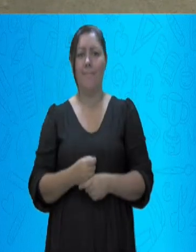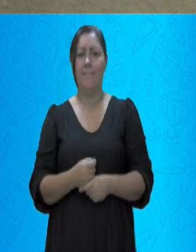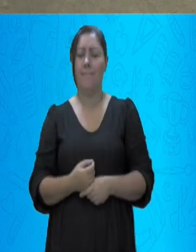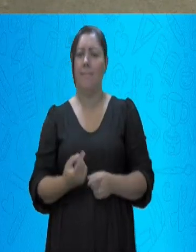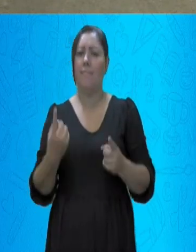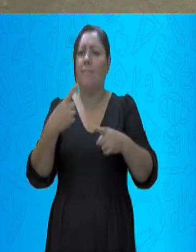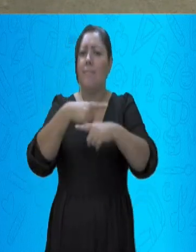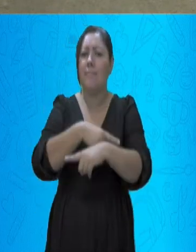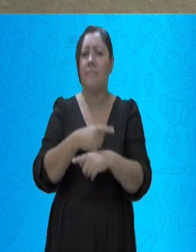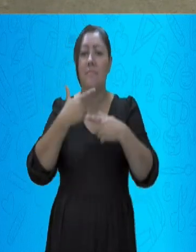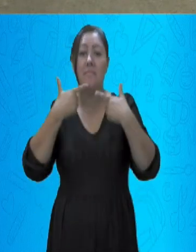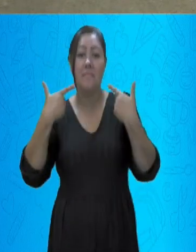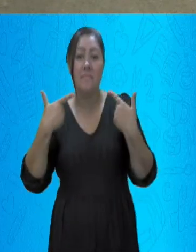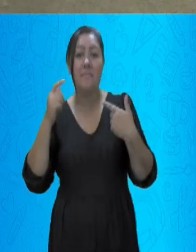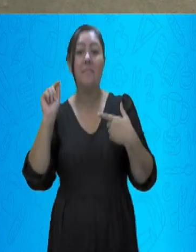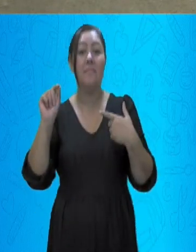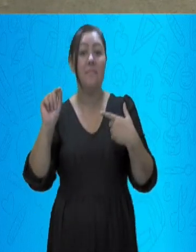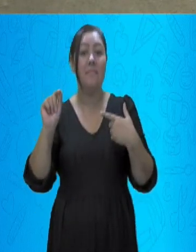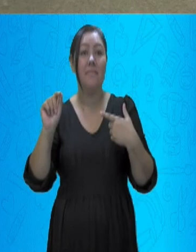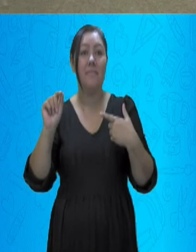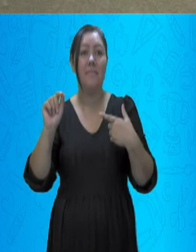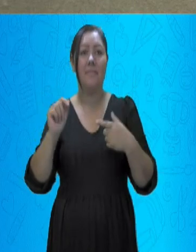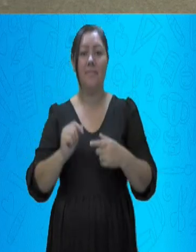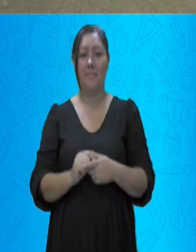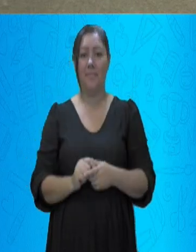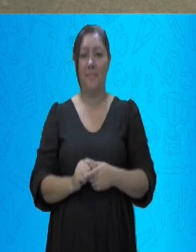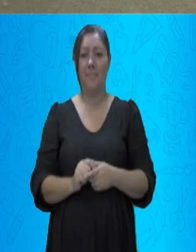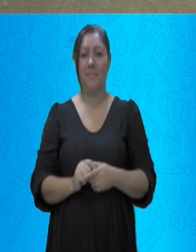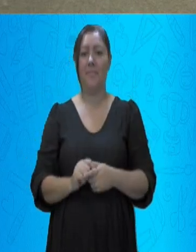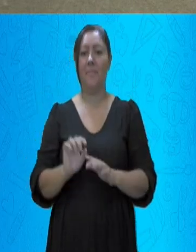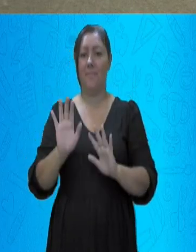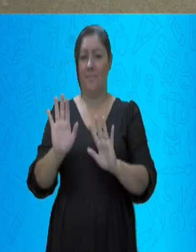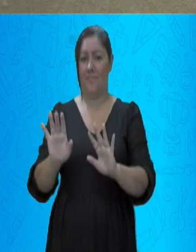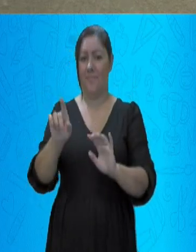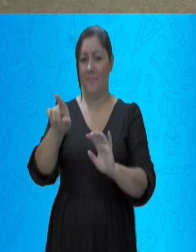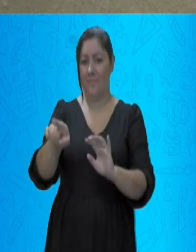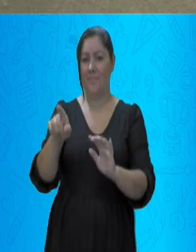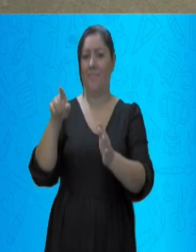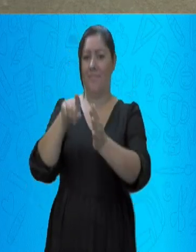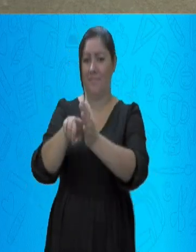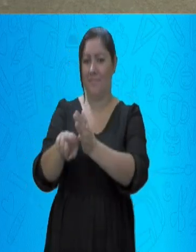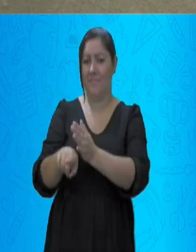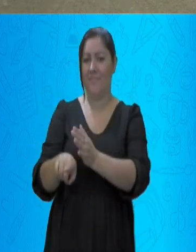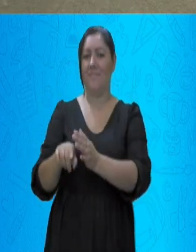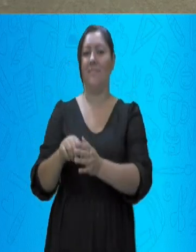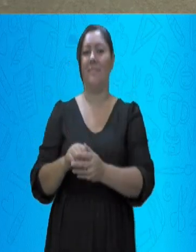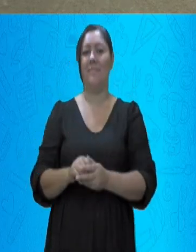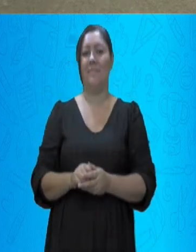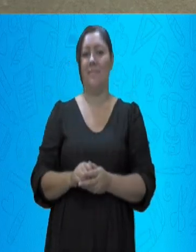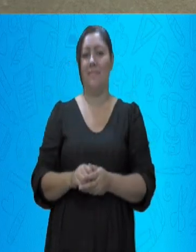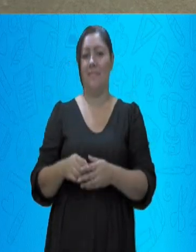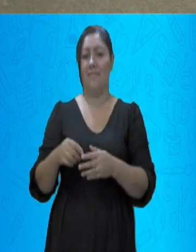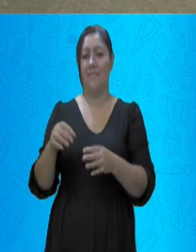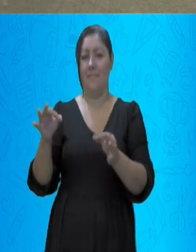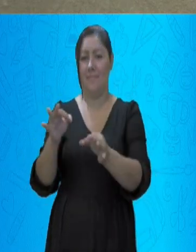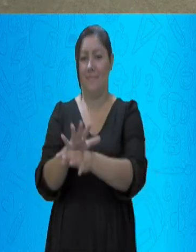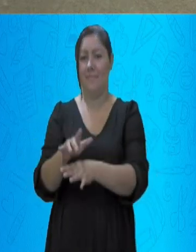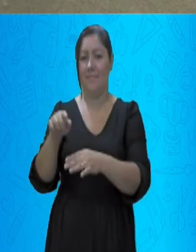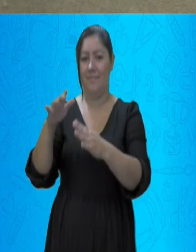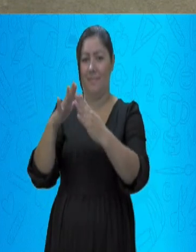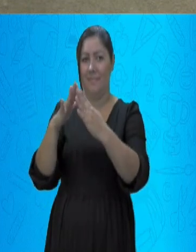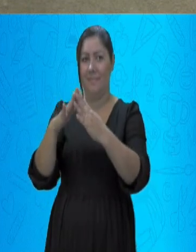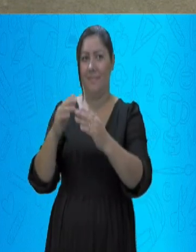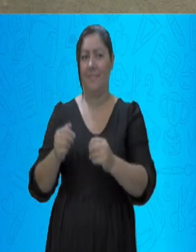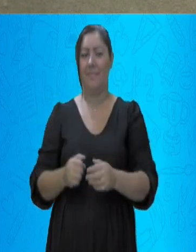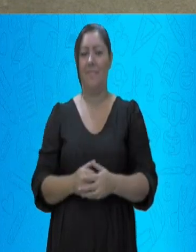contrário de risonha? Eu não vou responder isso, vai ficar para vocês pesquisarem e resolverem essas atividades em casa. Então,